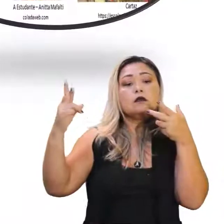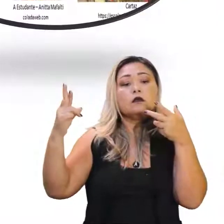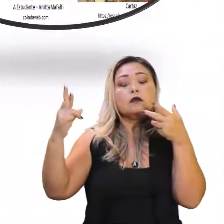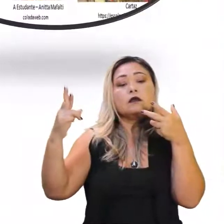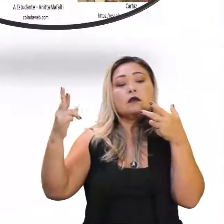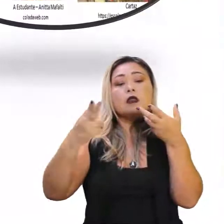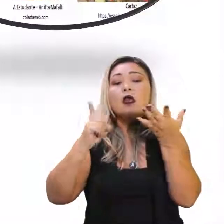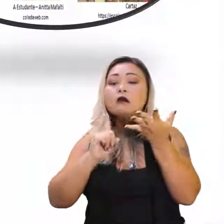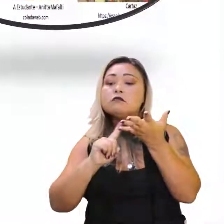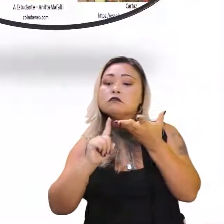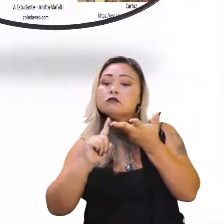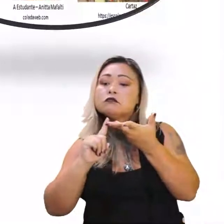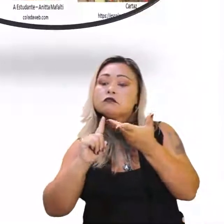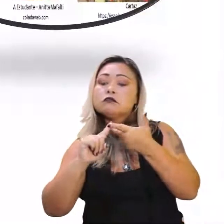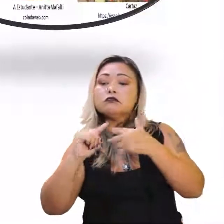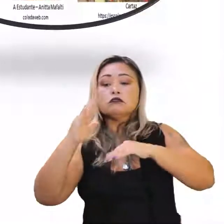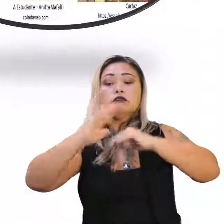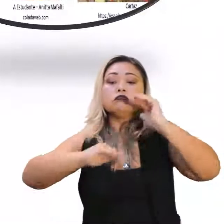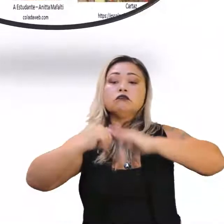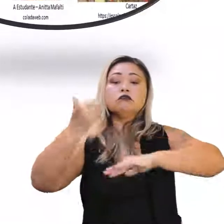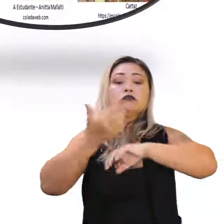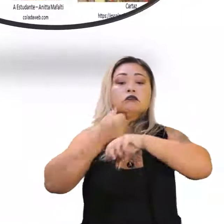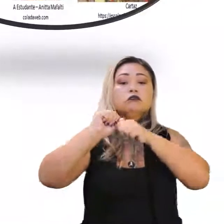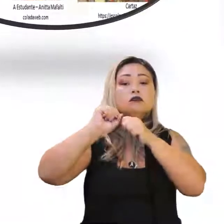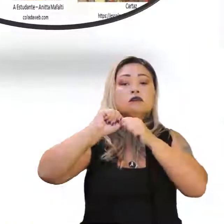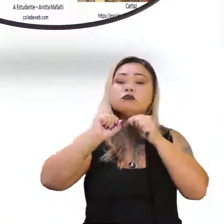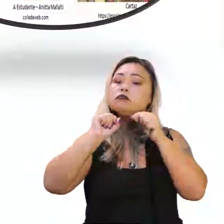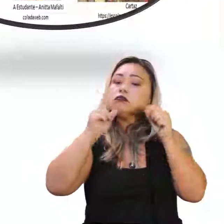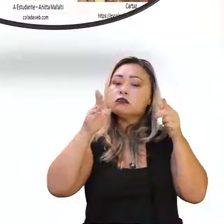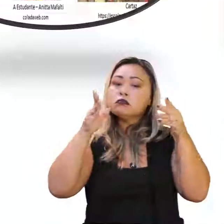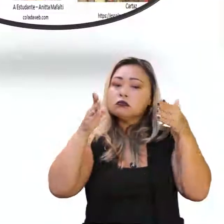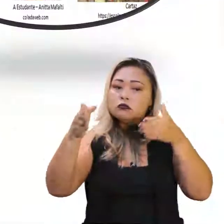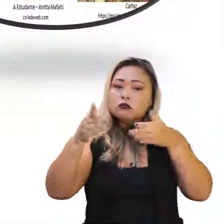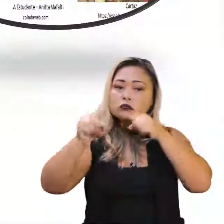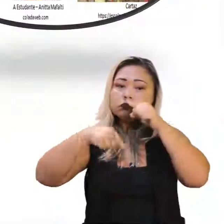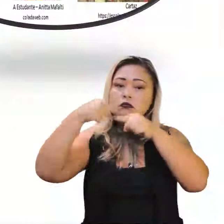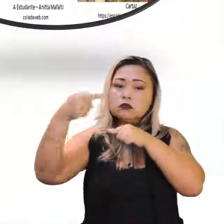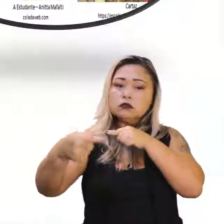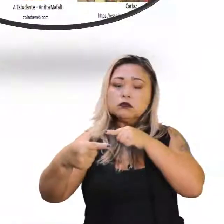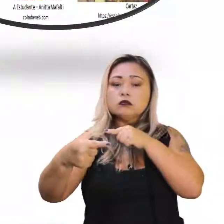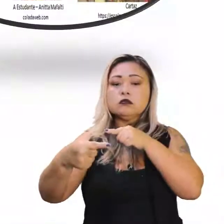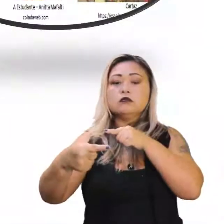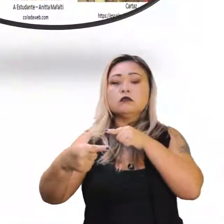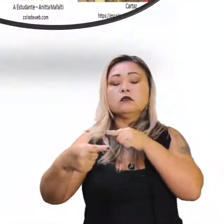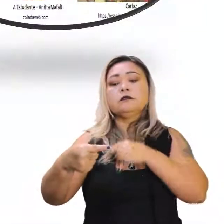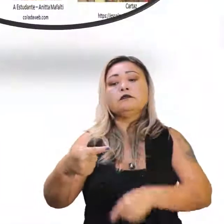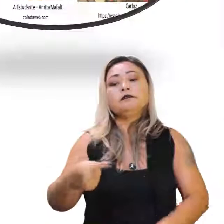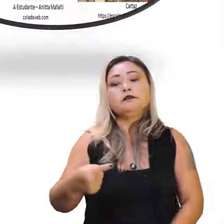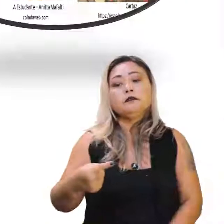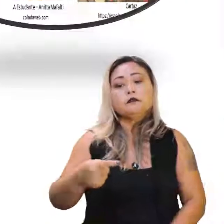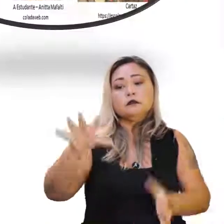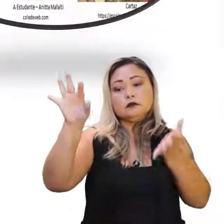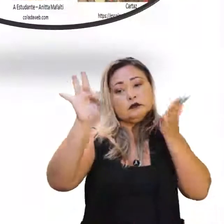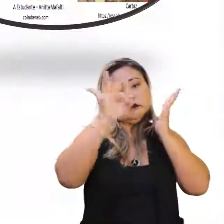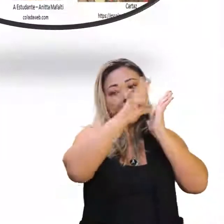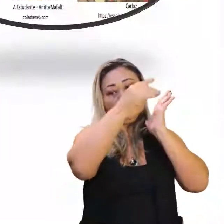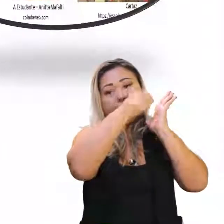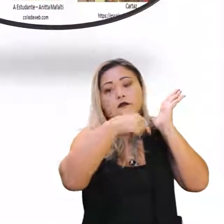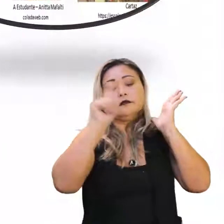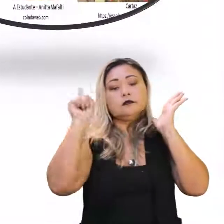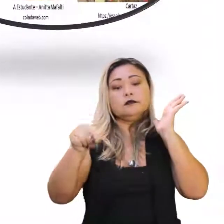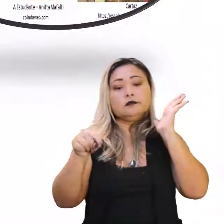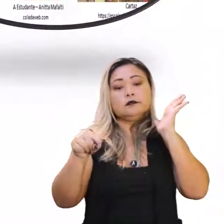então, refere-se à obra de vários artistas que seguiram, né, após o surgimento do impressionismo, como esses artistas